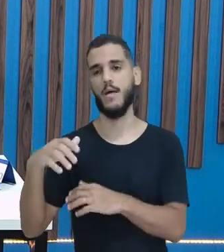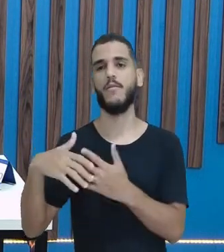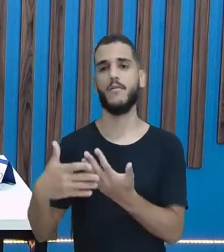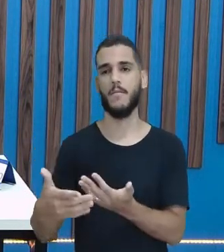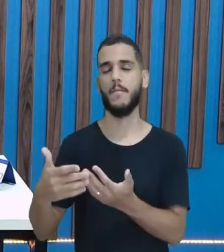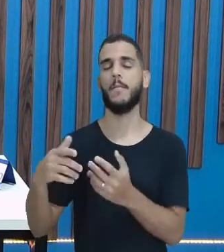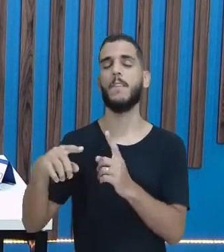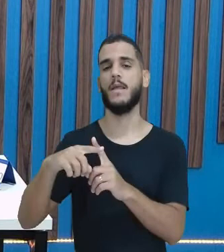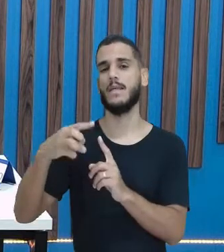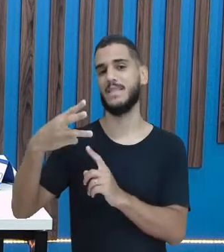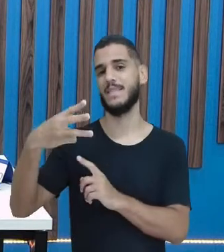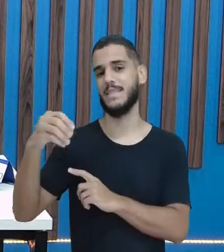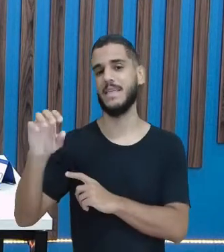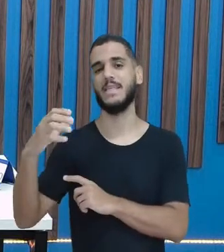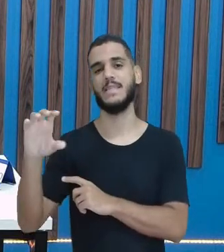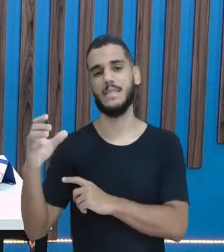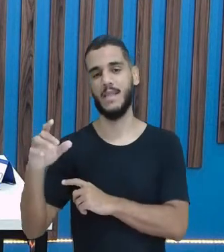vai dar